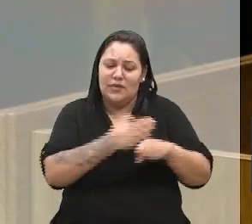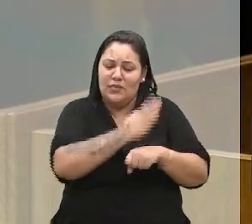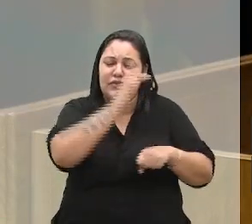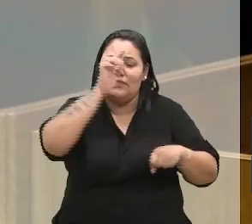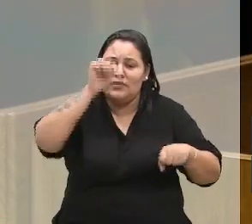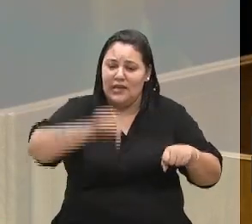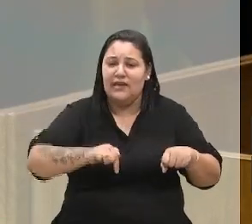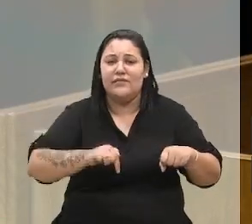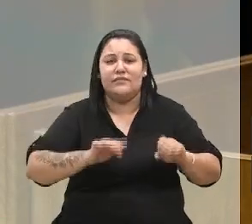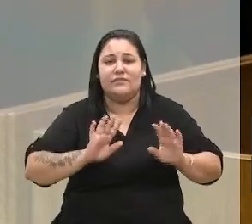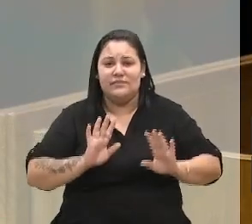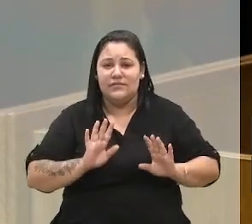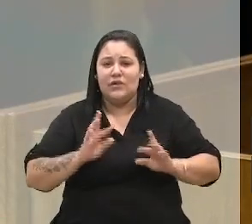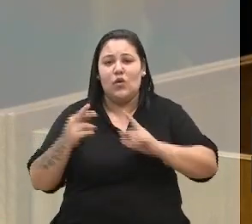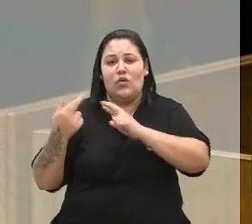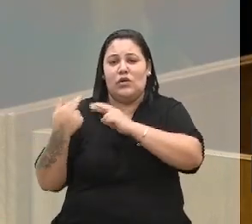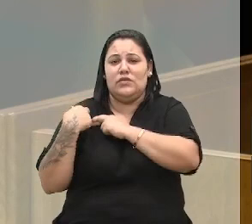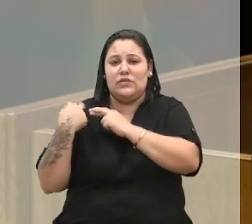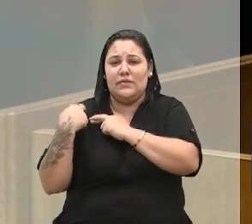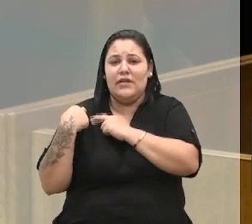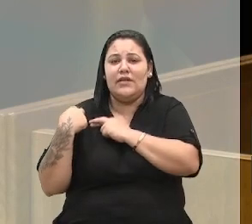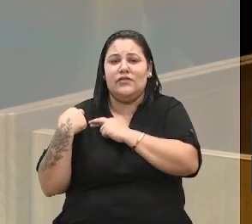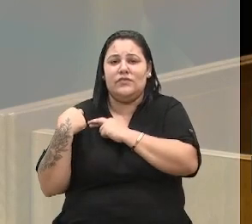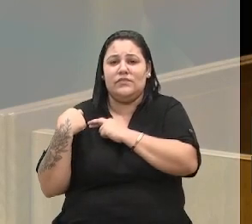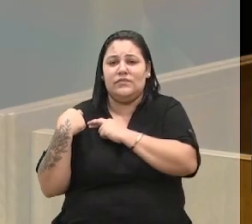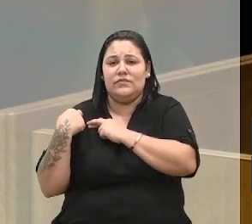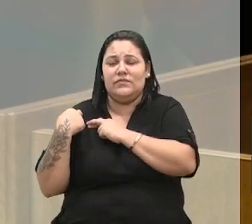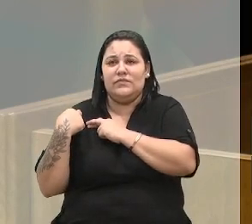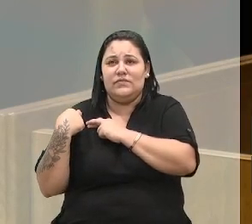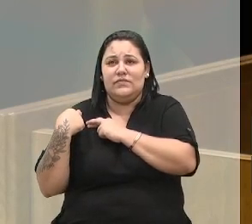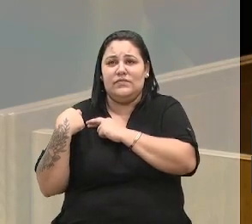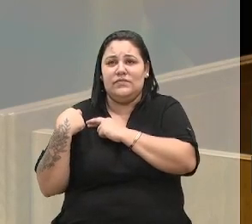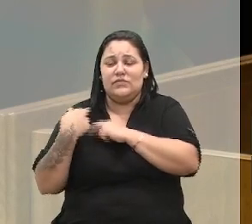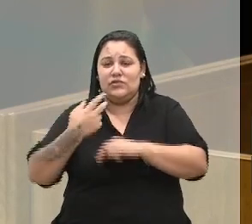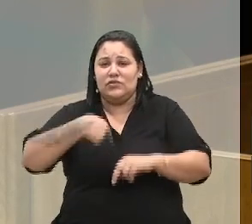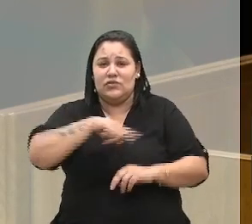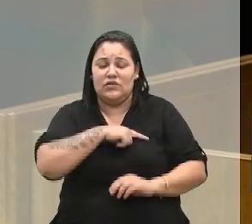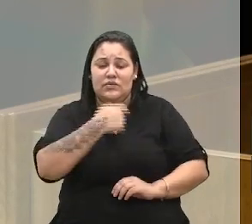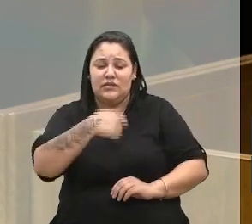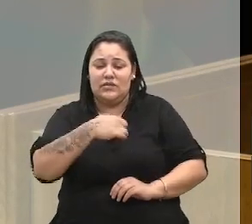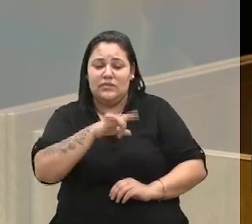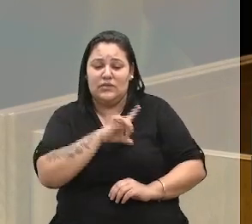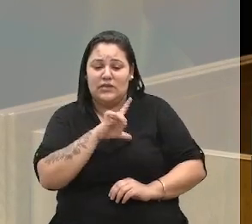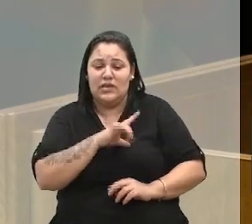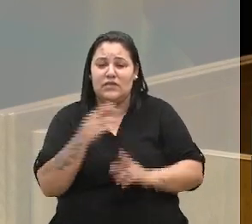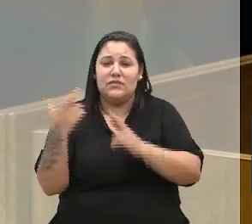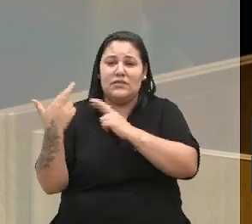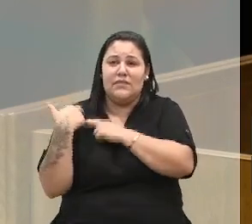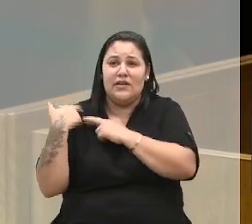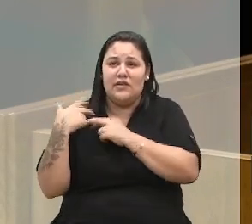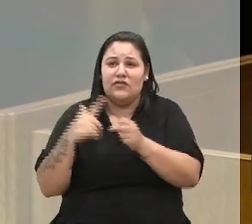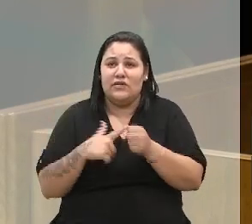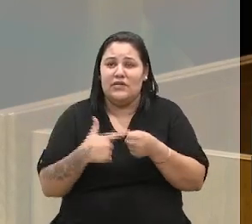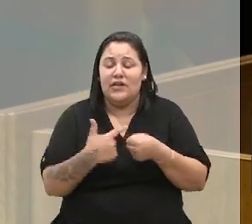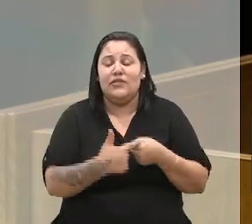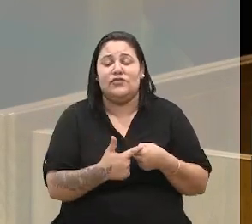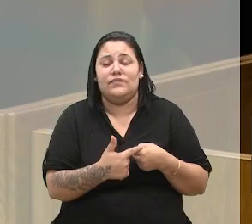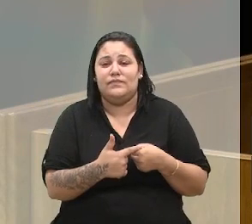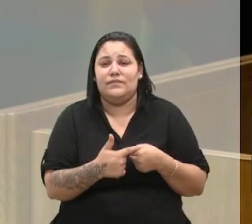aqui, com responsabilidades. Nós precisamos ter responsabilidade com a cidade.